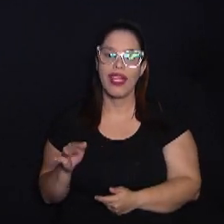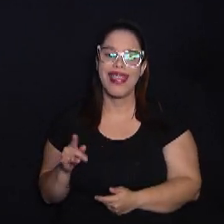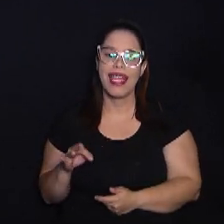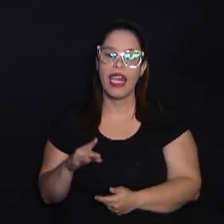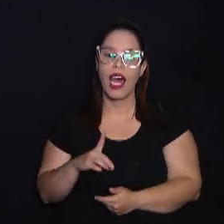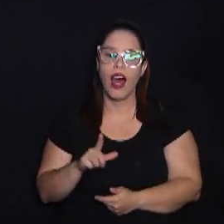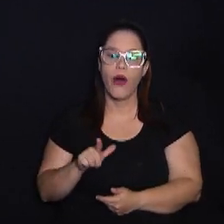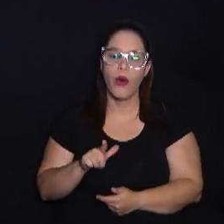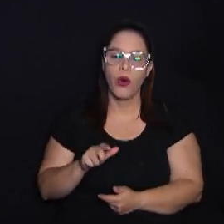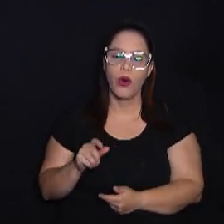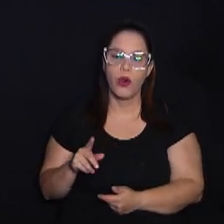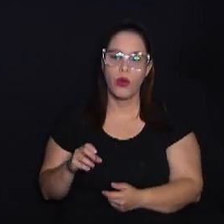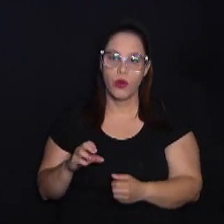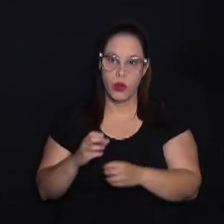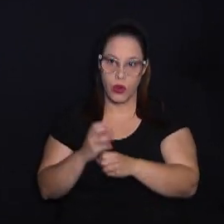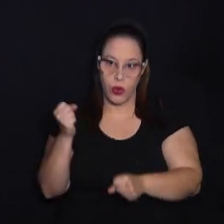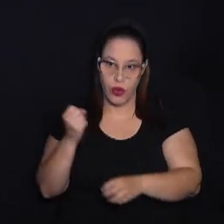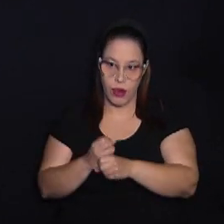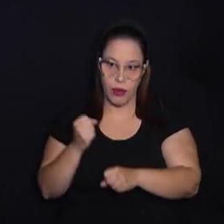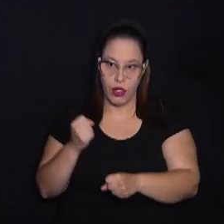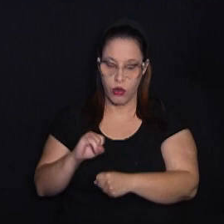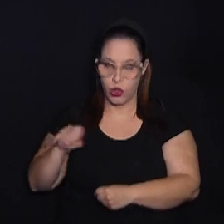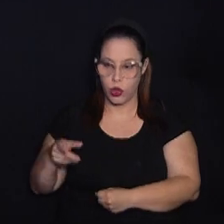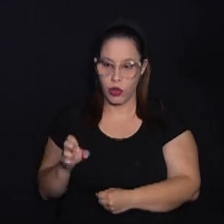José Donizete de Valentina.